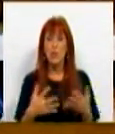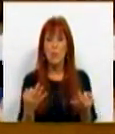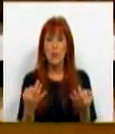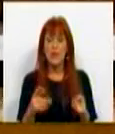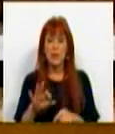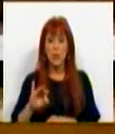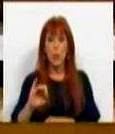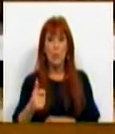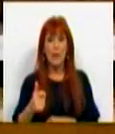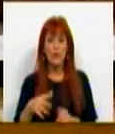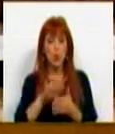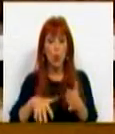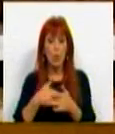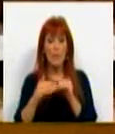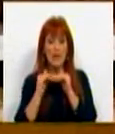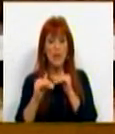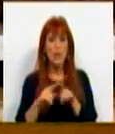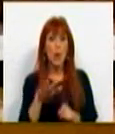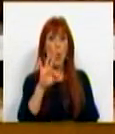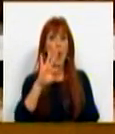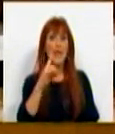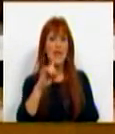no PIB, no programa de estabilidade, era